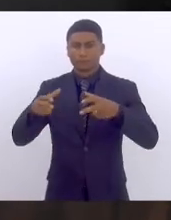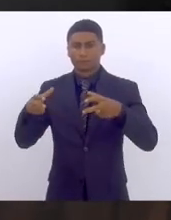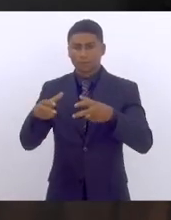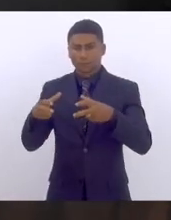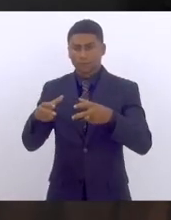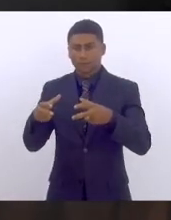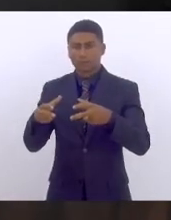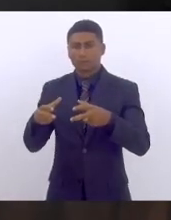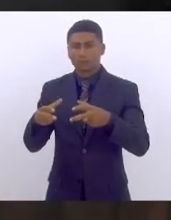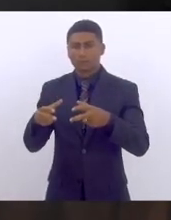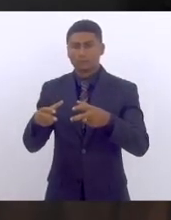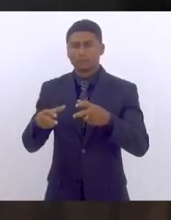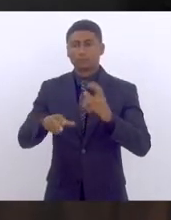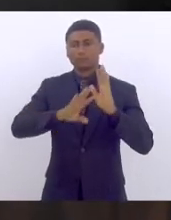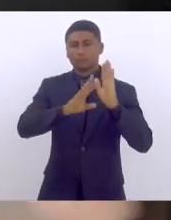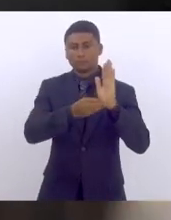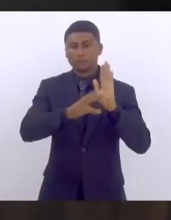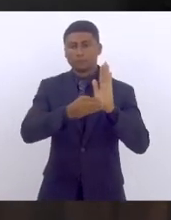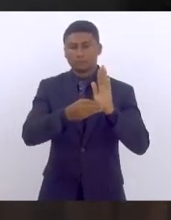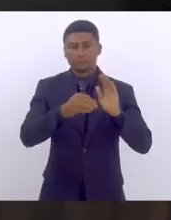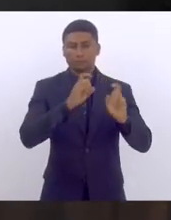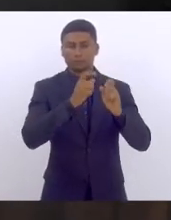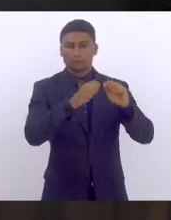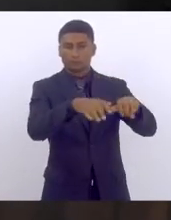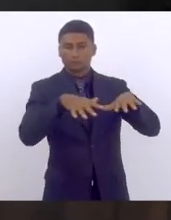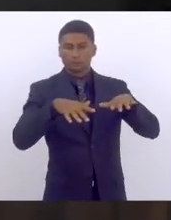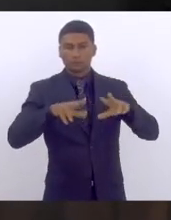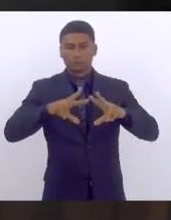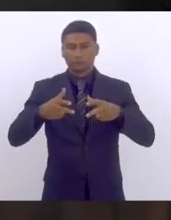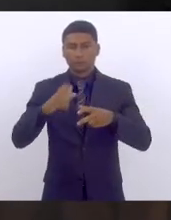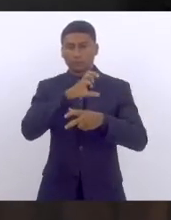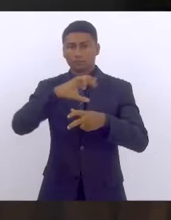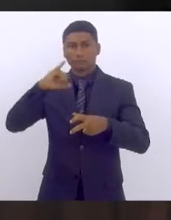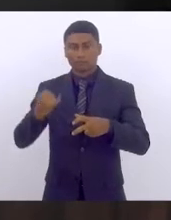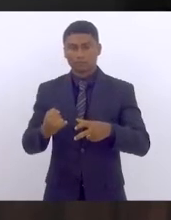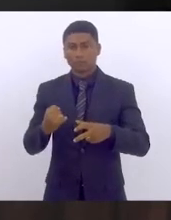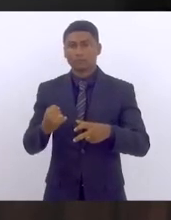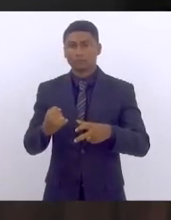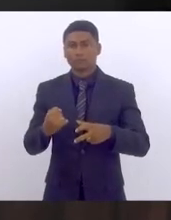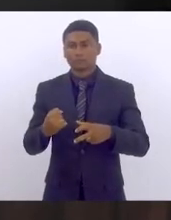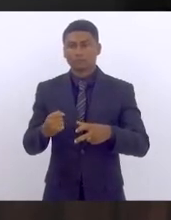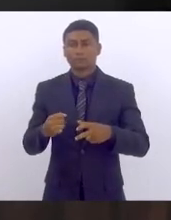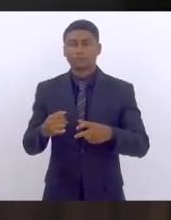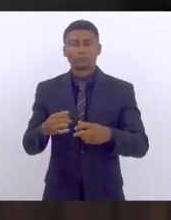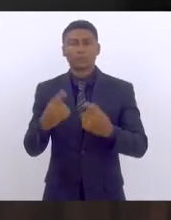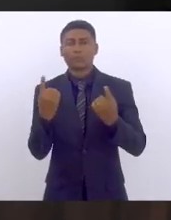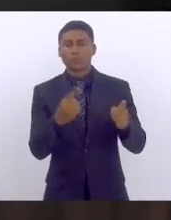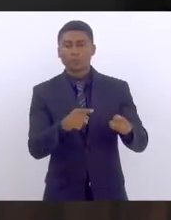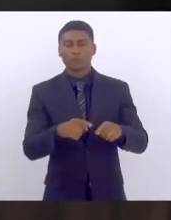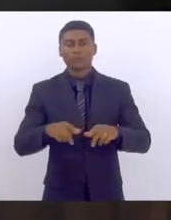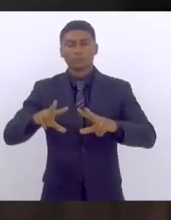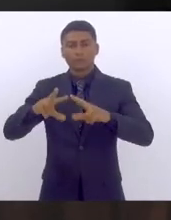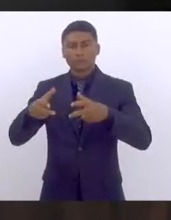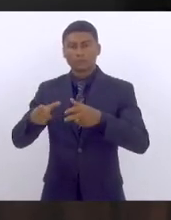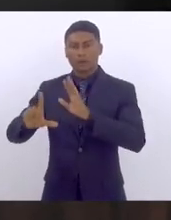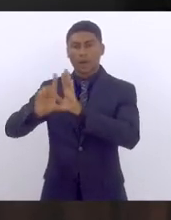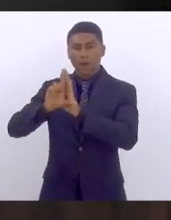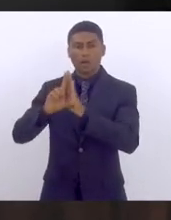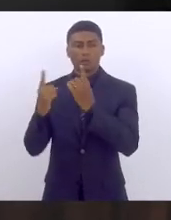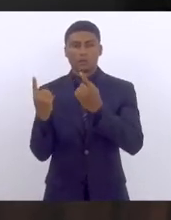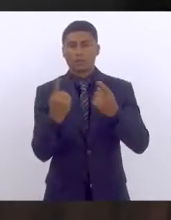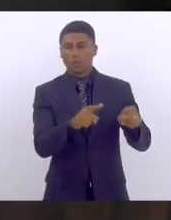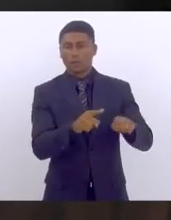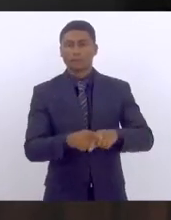comissões. A emendas de plenárias das comissões de Constituição e Justiça, contrário, de Trabalho, Legislação Social e Seguridade Social,